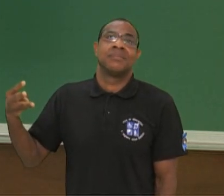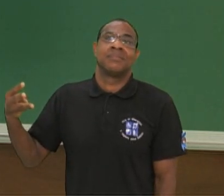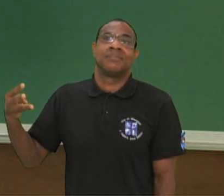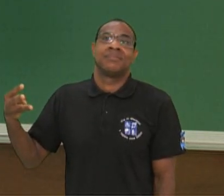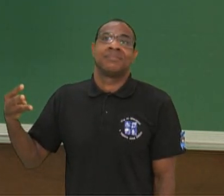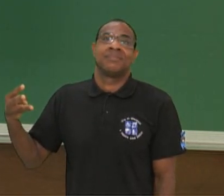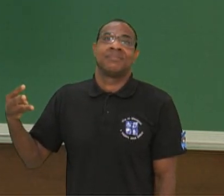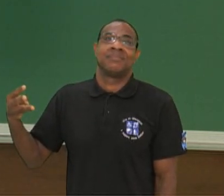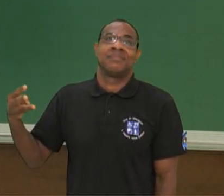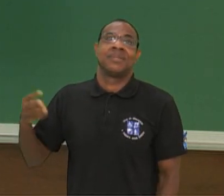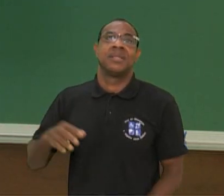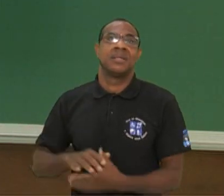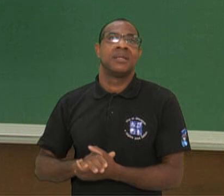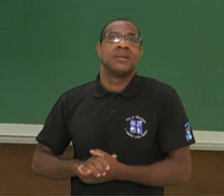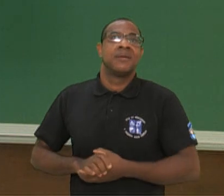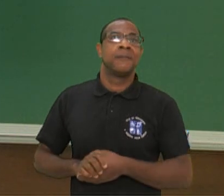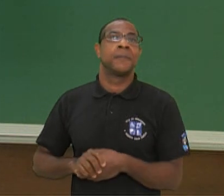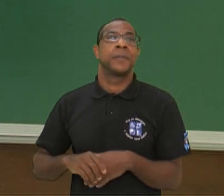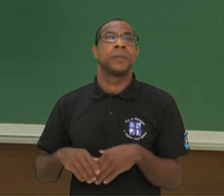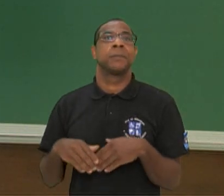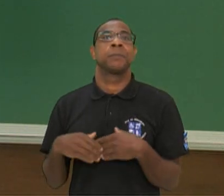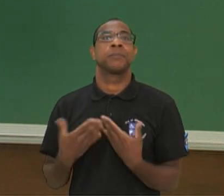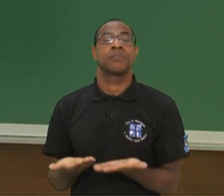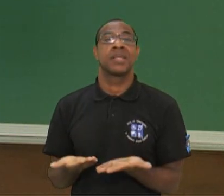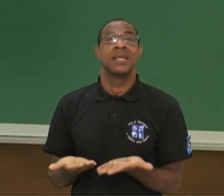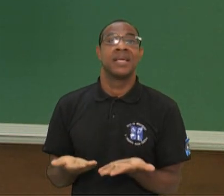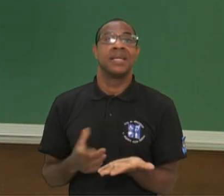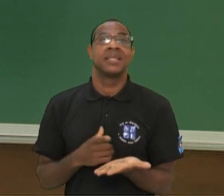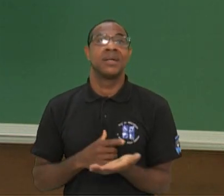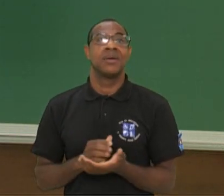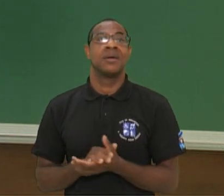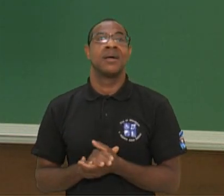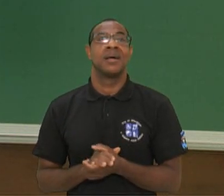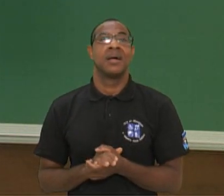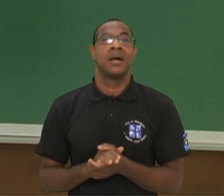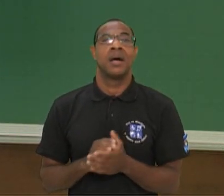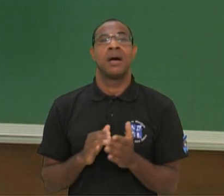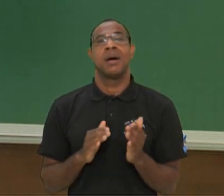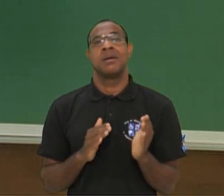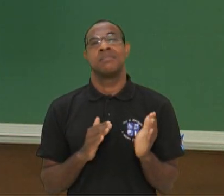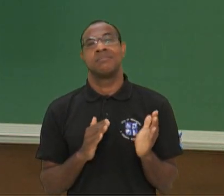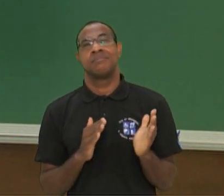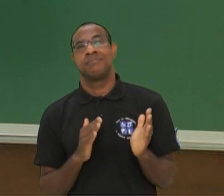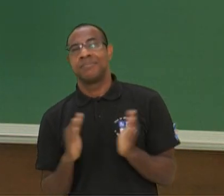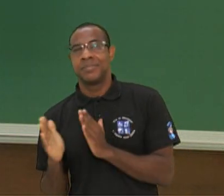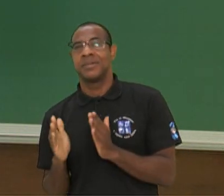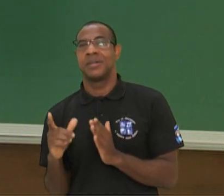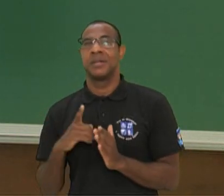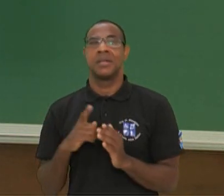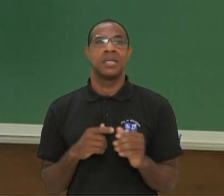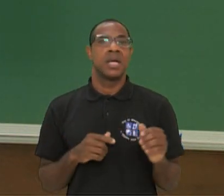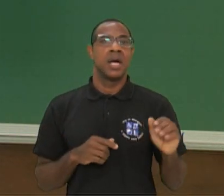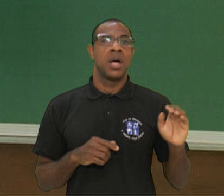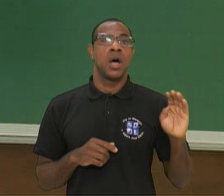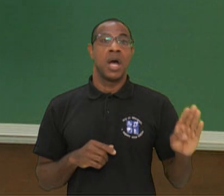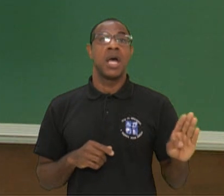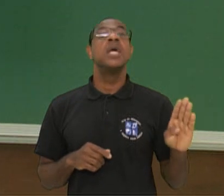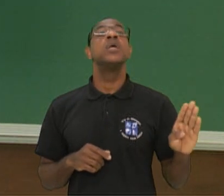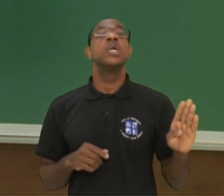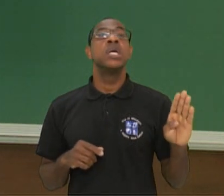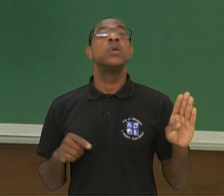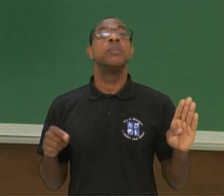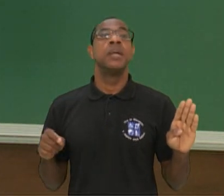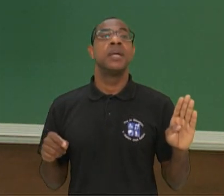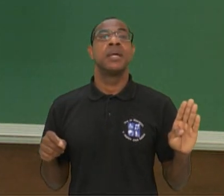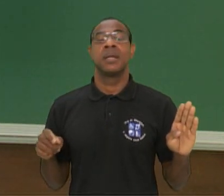precisa vencer o 3 sets, ou geralmente 5 sets, disputa de 3 sets ou disputa de 5 sets. Numa disputa de 5 sets, o atleta que